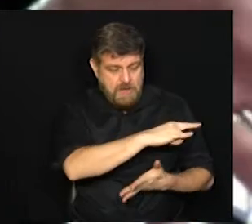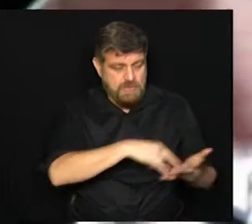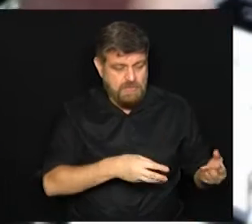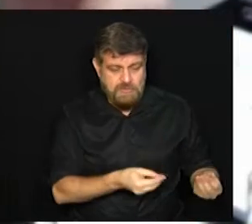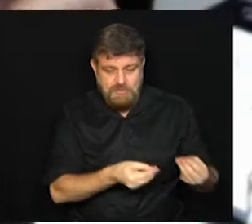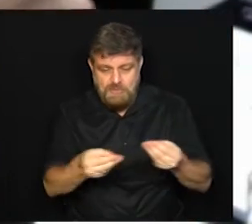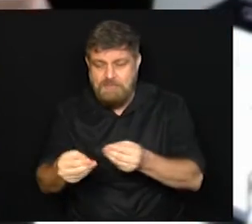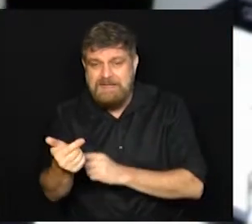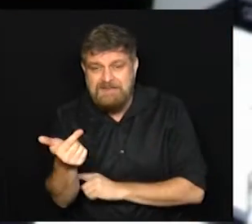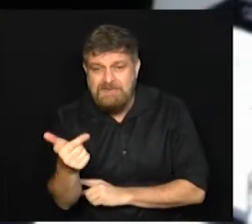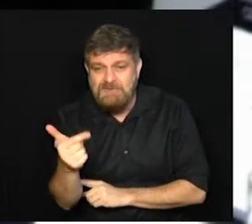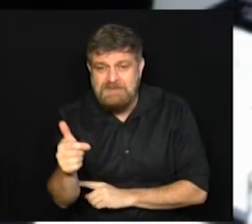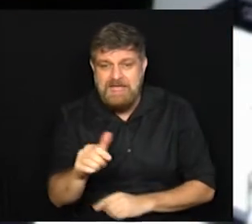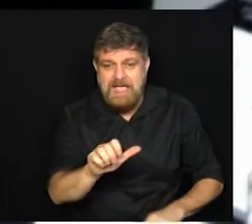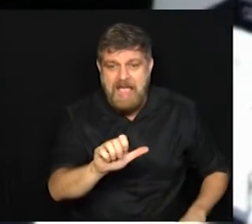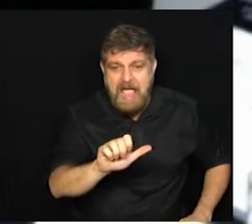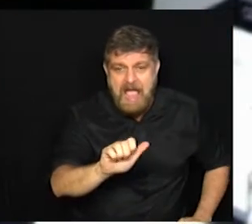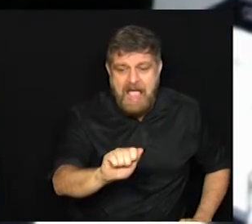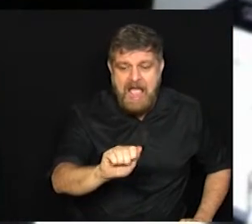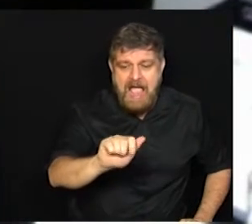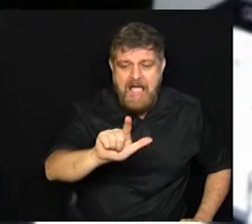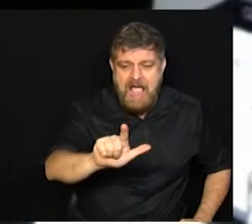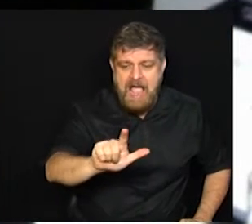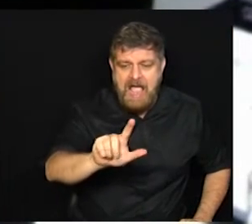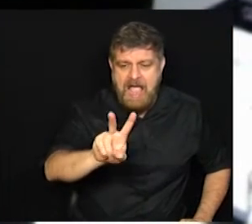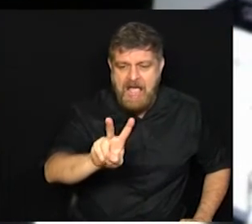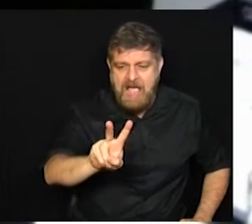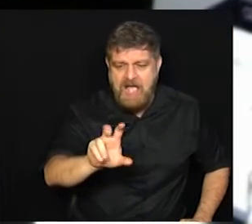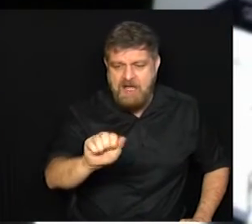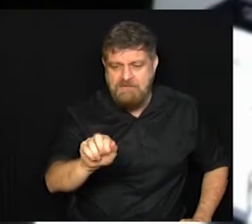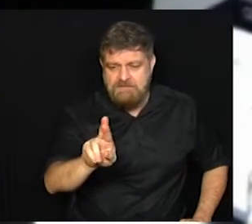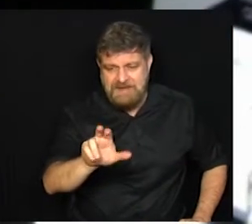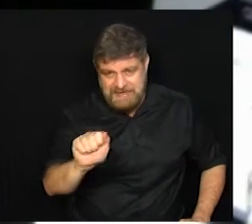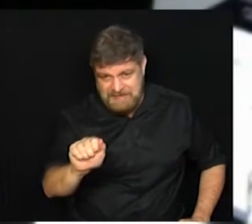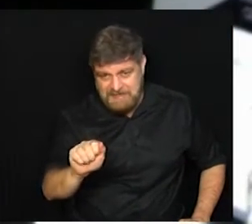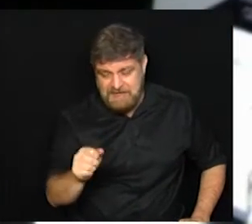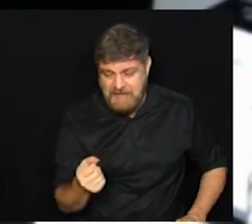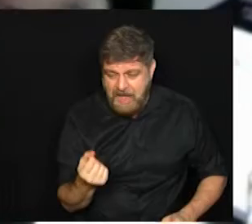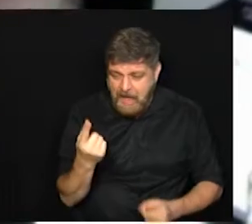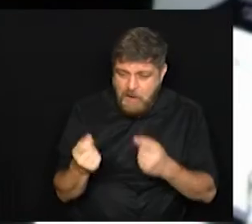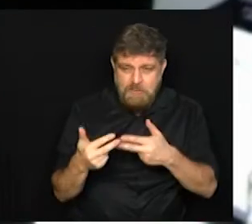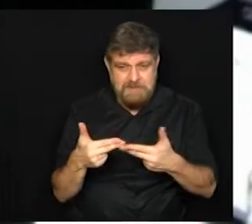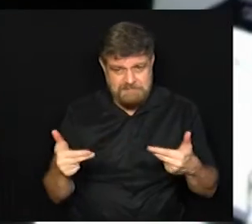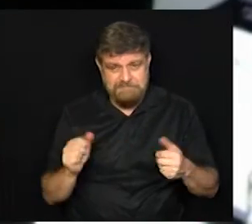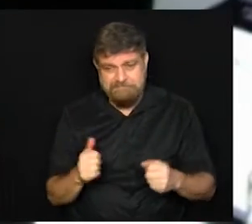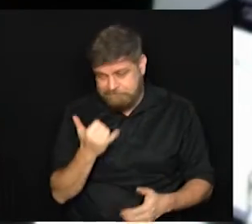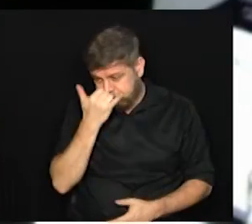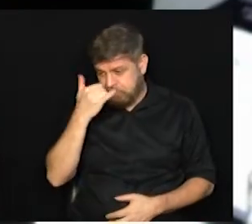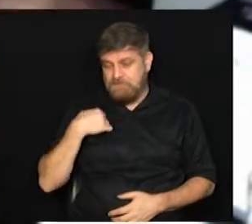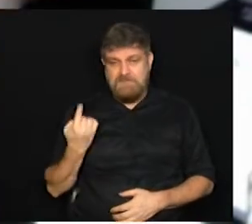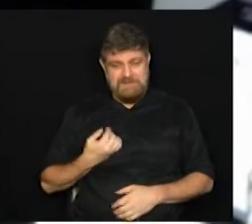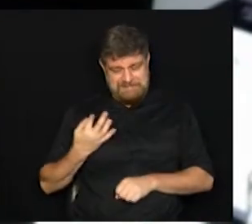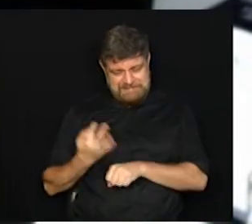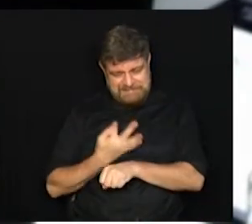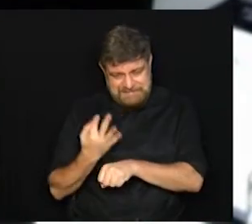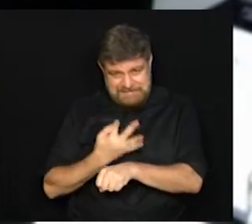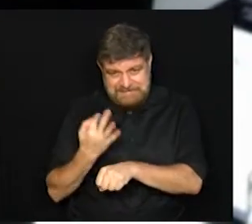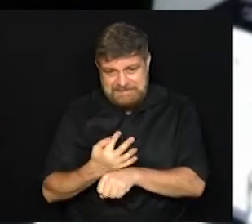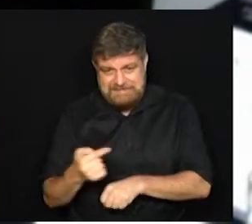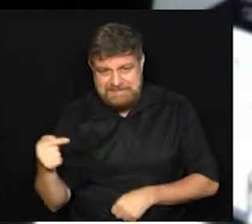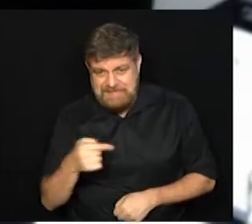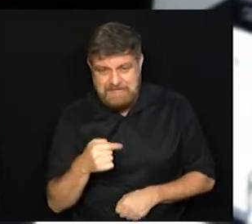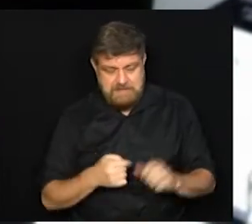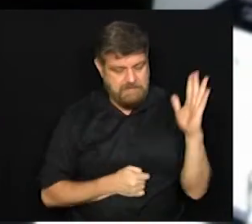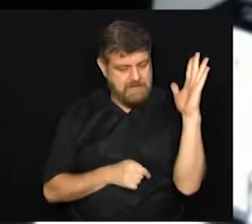obra, né? Então, algumas coisas podem acontecer, mas vocês tenham certeza que nós estamos tentando aqui, claro, precisa desviar